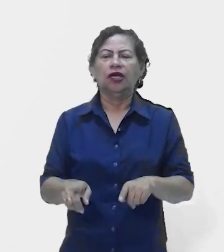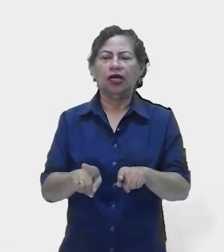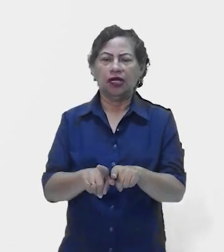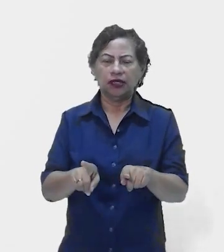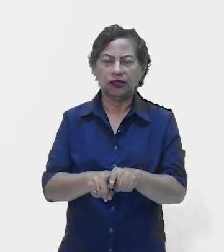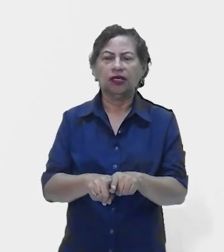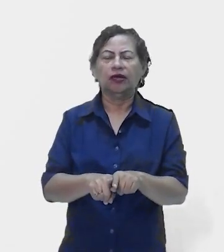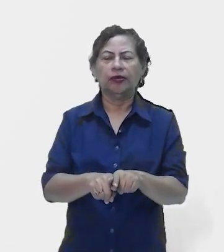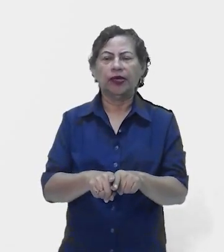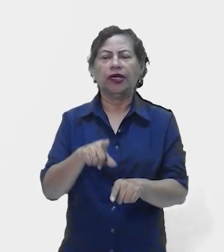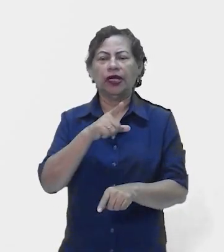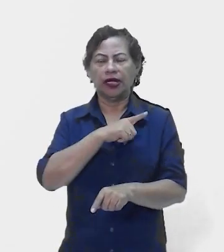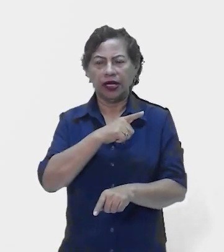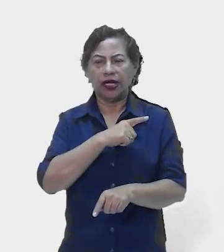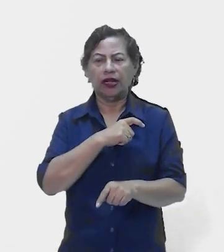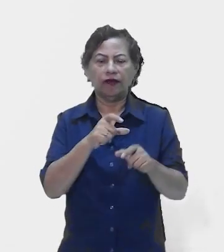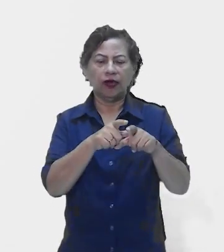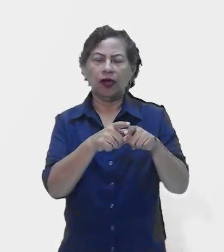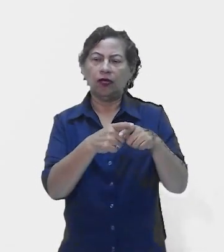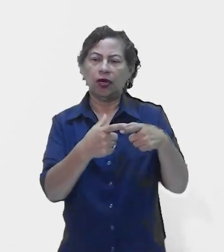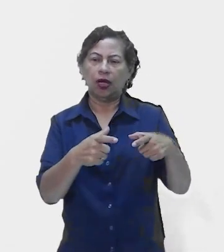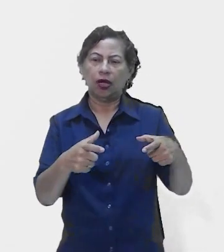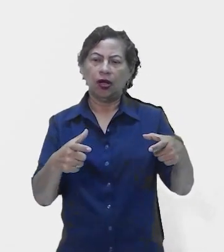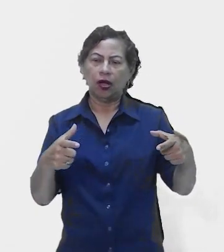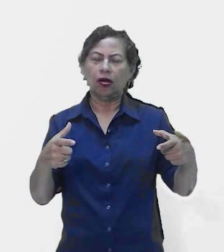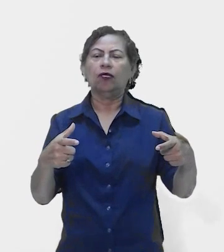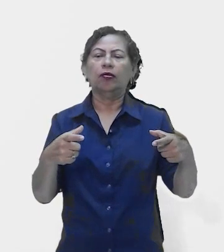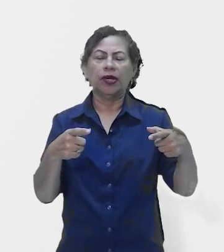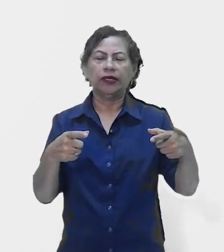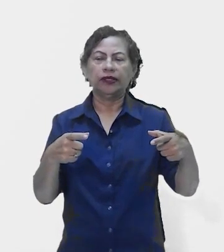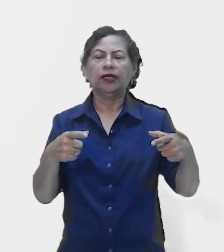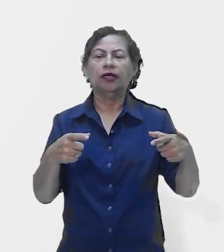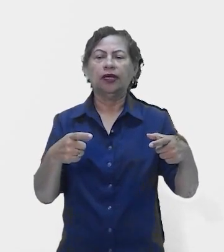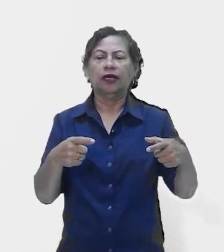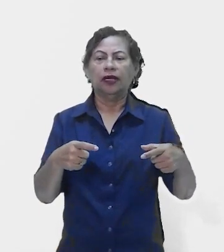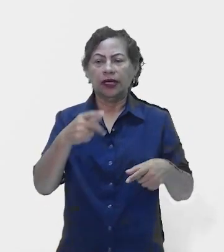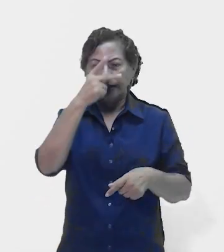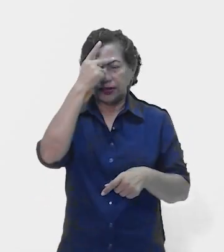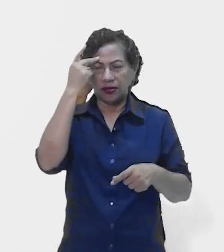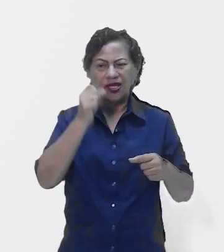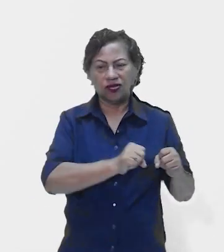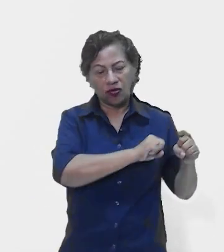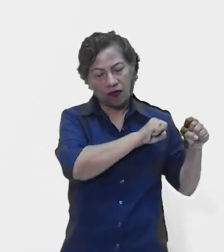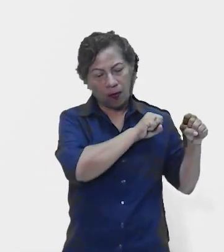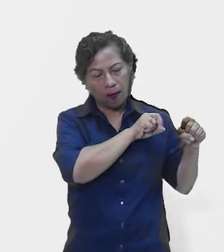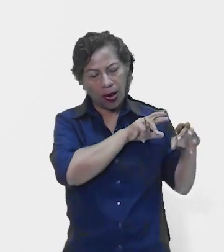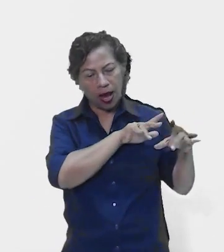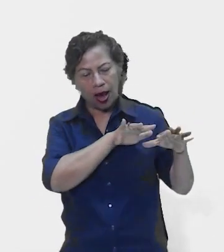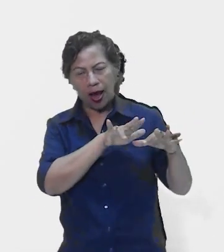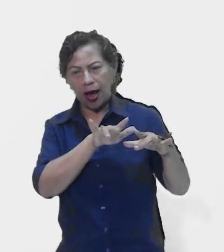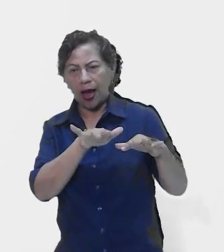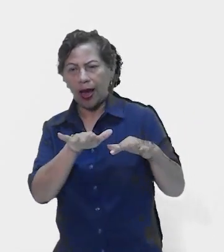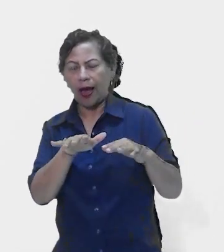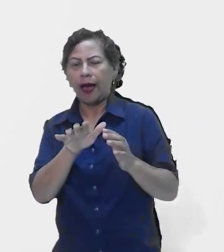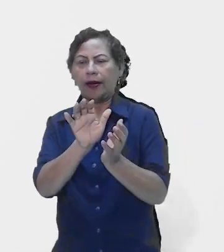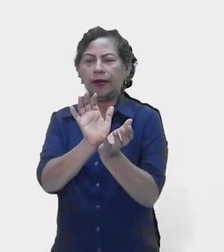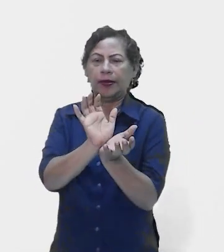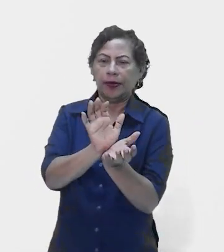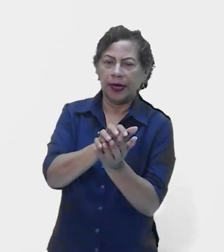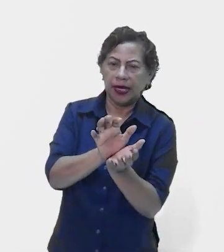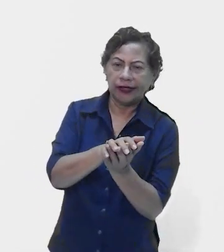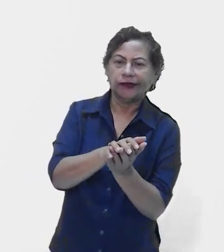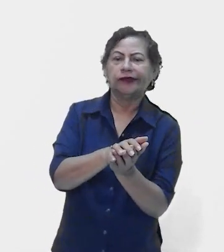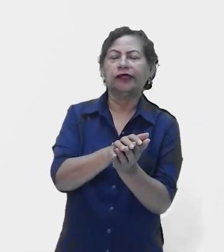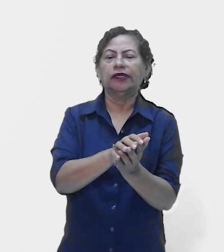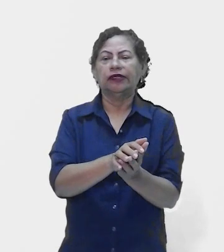vão atrair um quantitativo de pessoas, fluxos migratórios para elas, certo? E